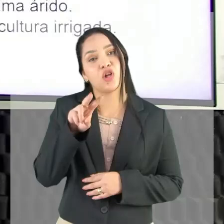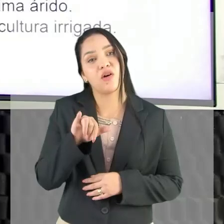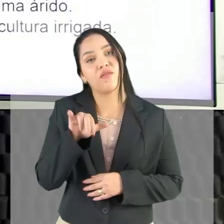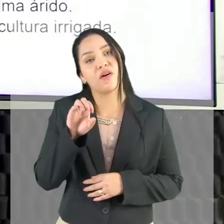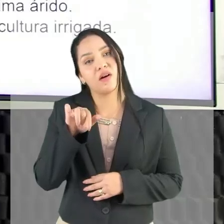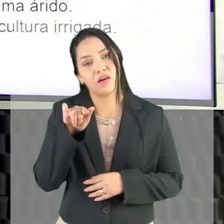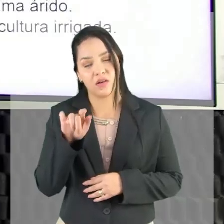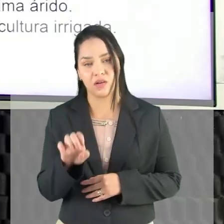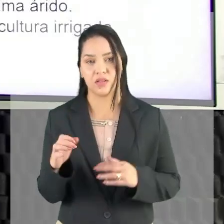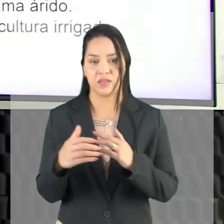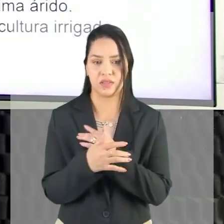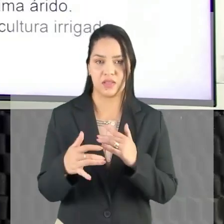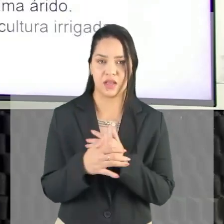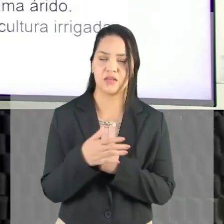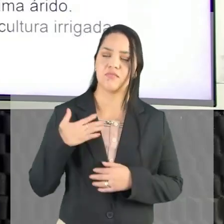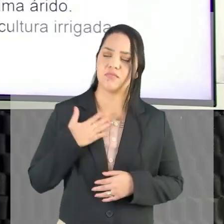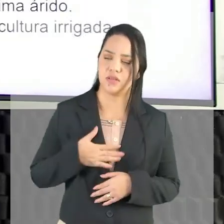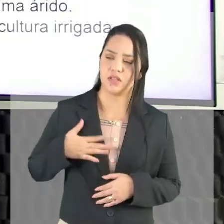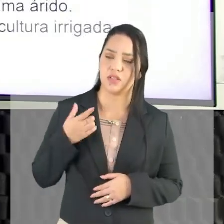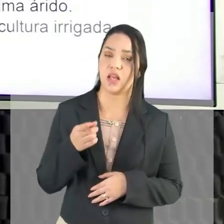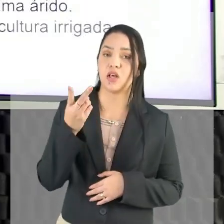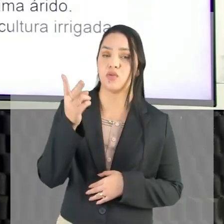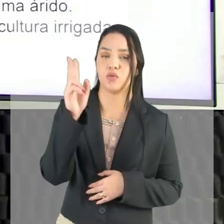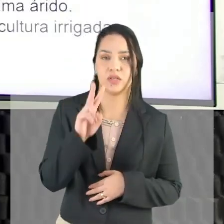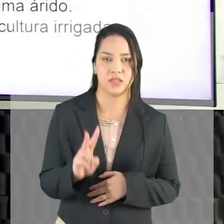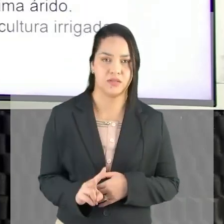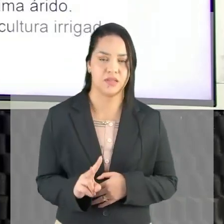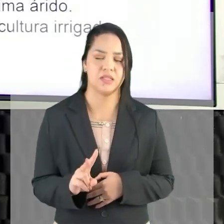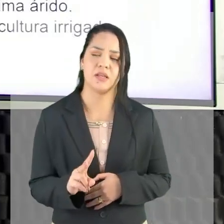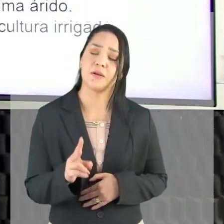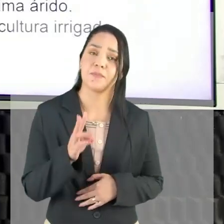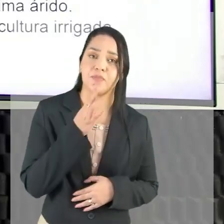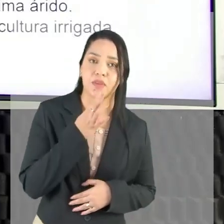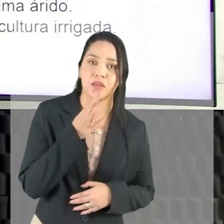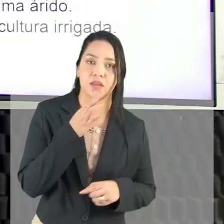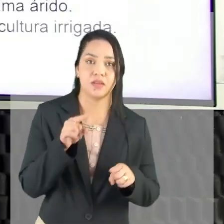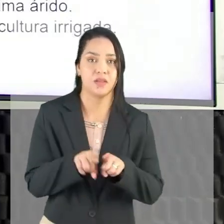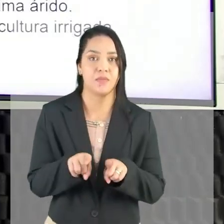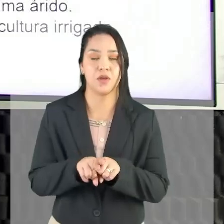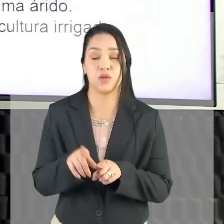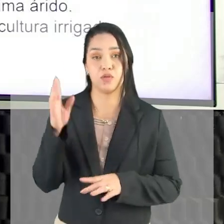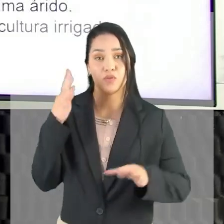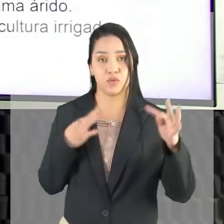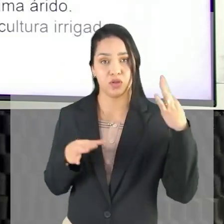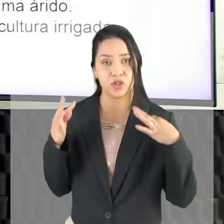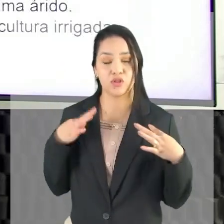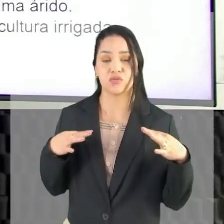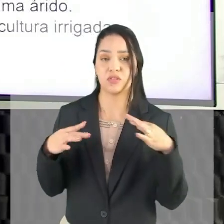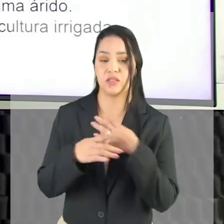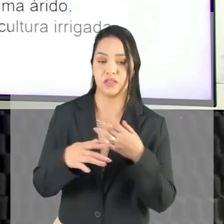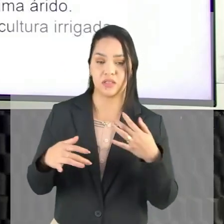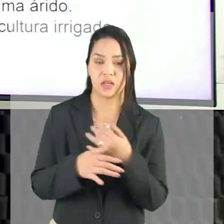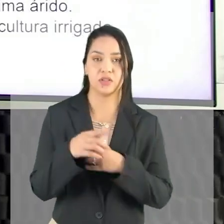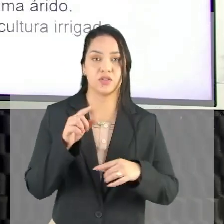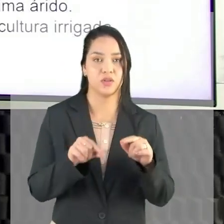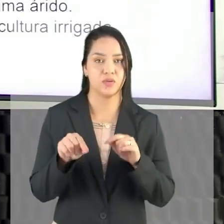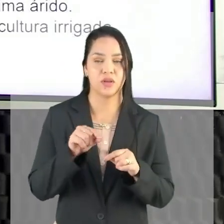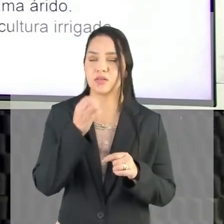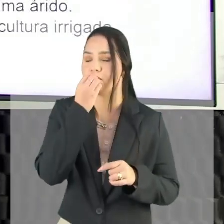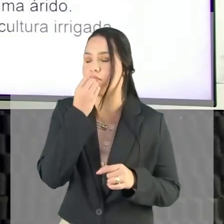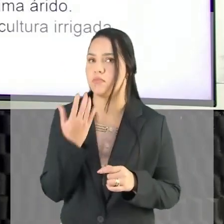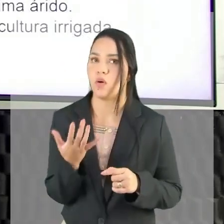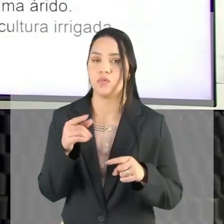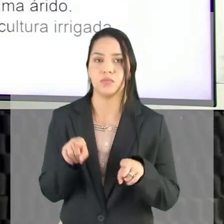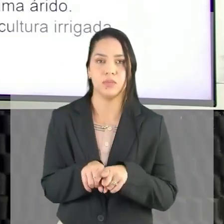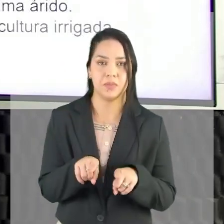York, é uma cidade incrível, eu tive o prazer de estar lá 2 vezes. E conheci um dos pontos turísticos da cidade que são incríveis,